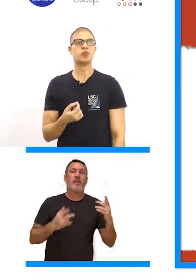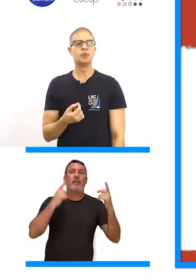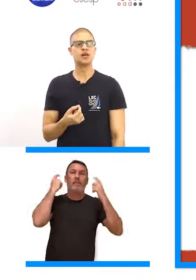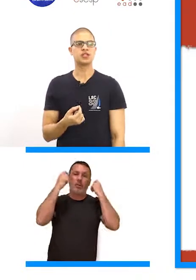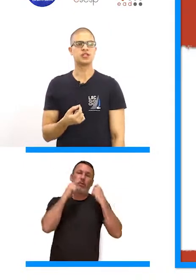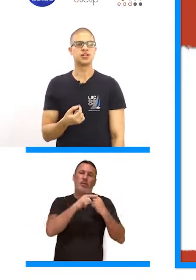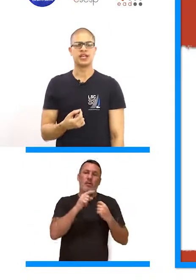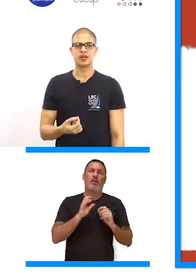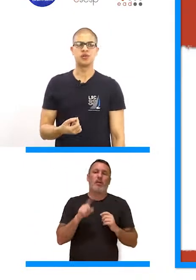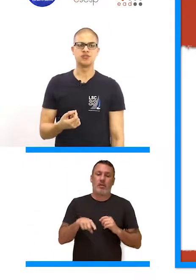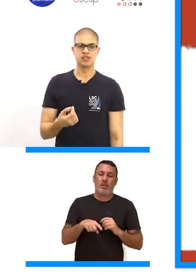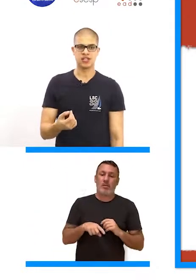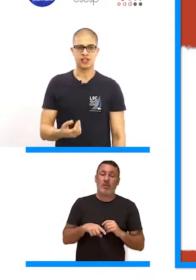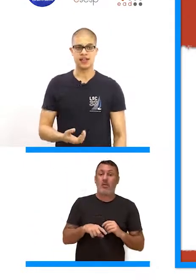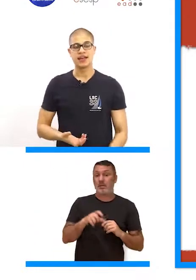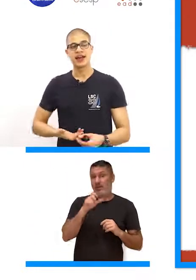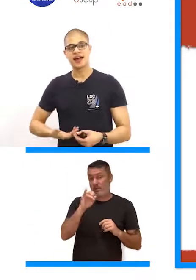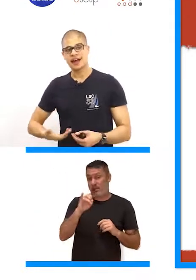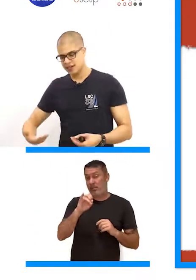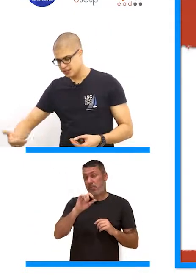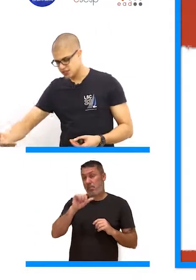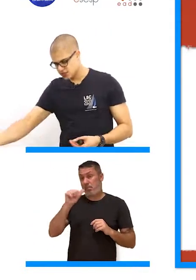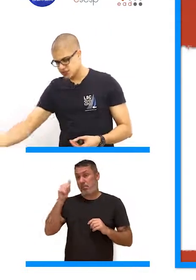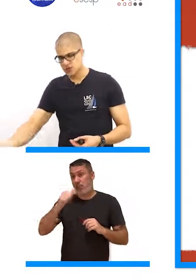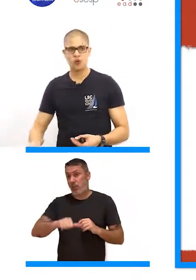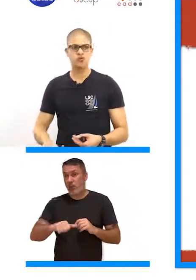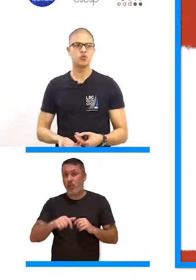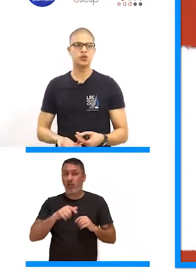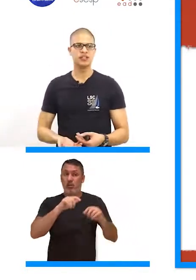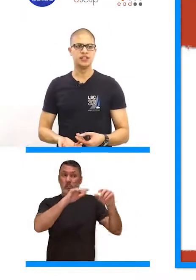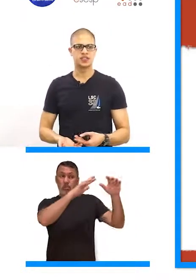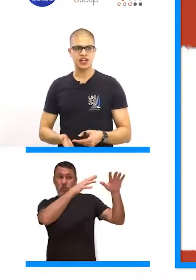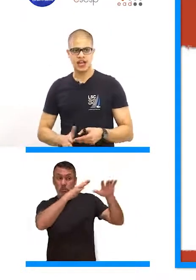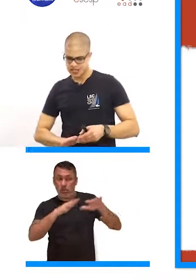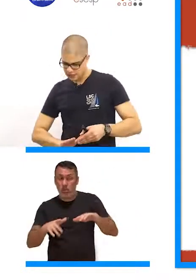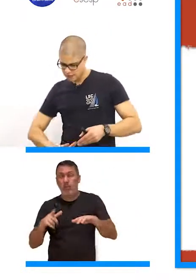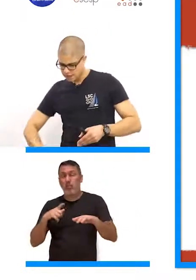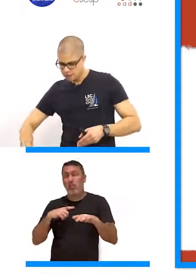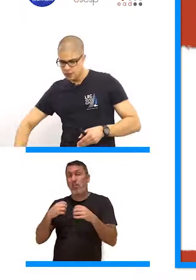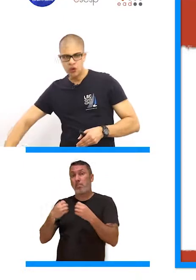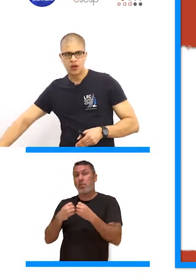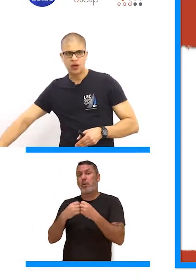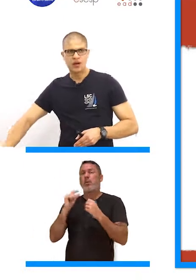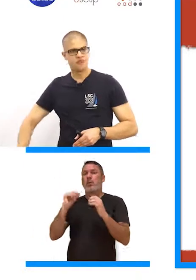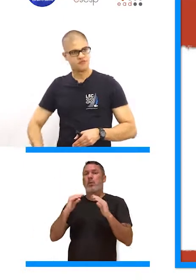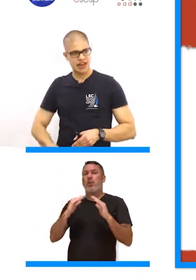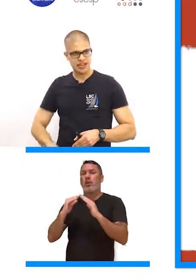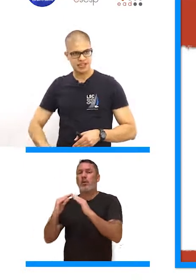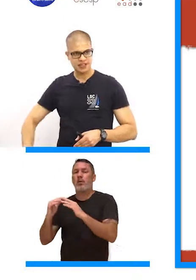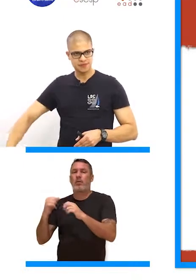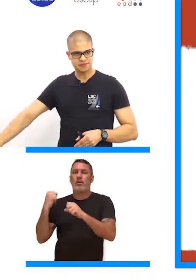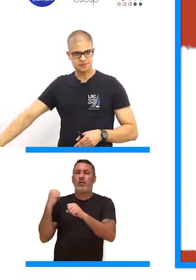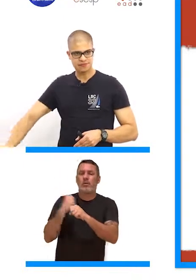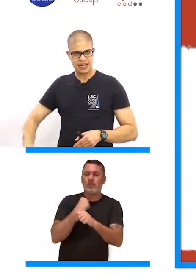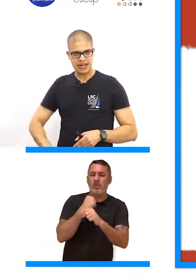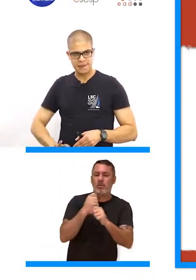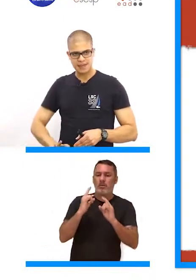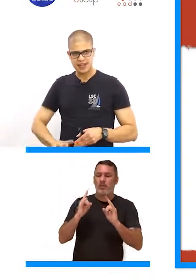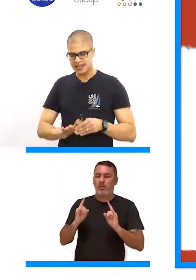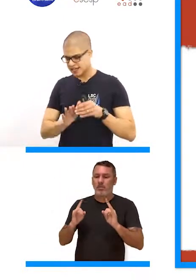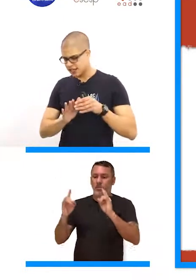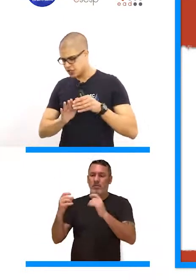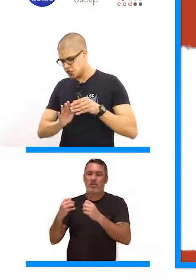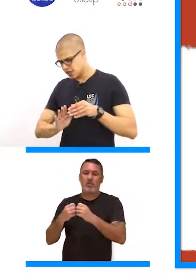O preocupante é quando você tem áreas construídas ali no vale,